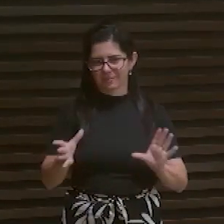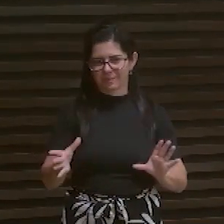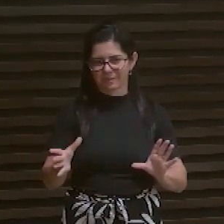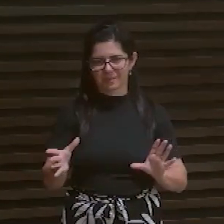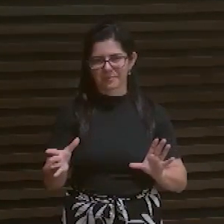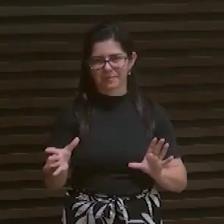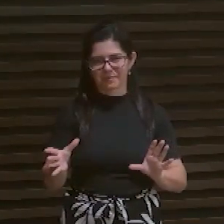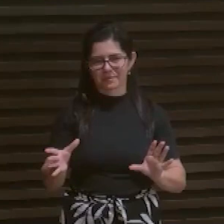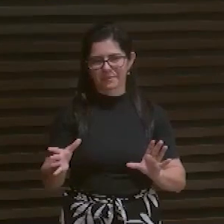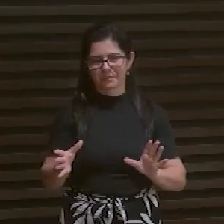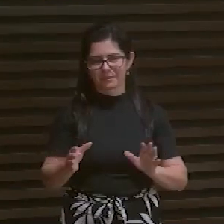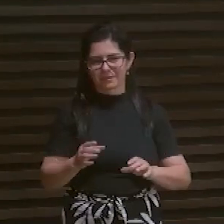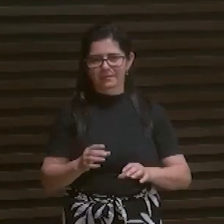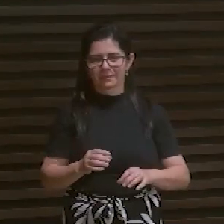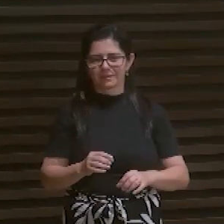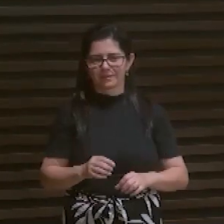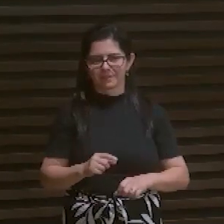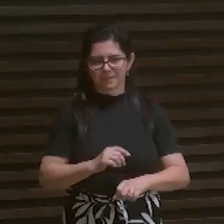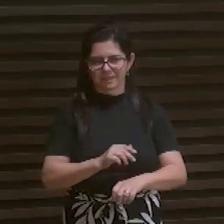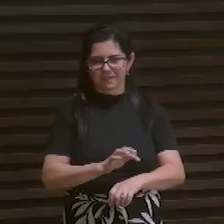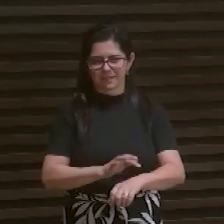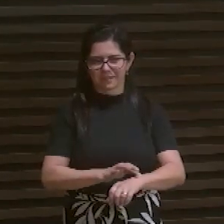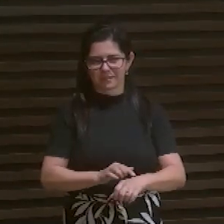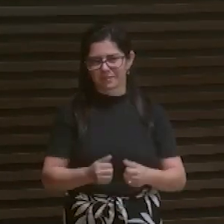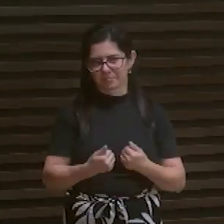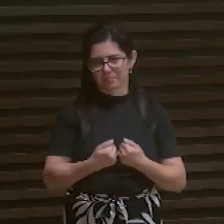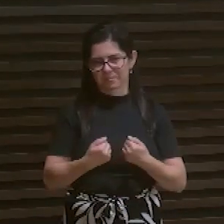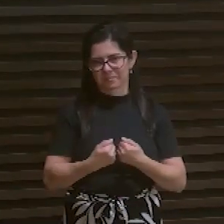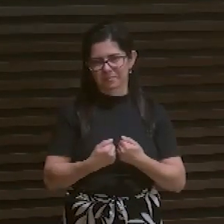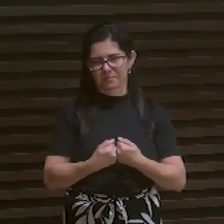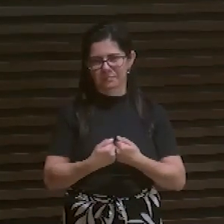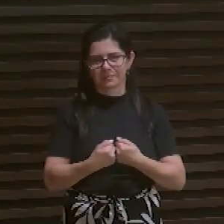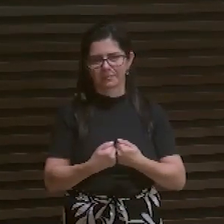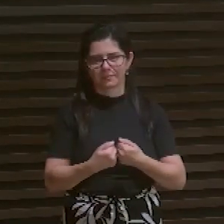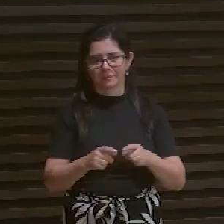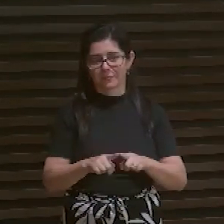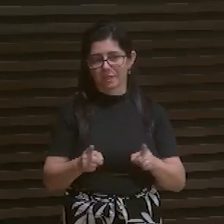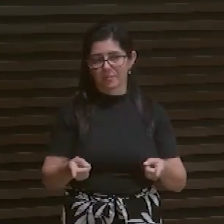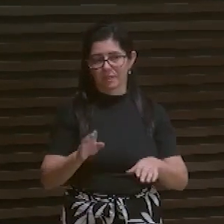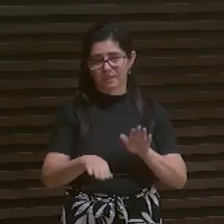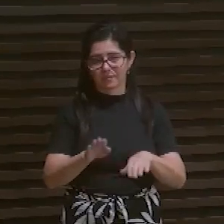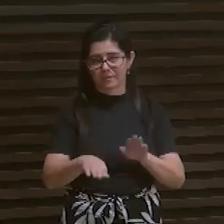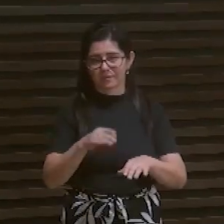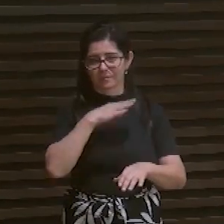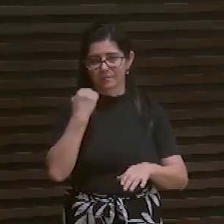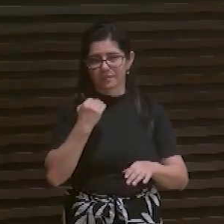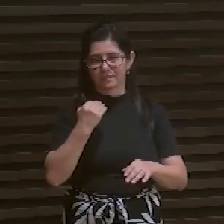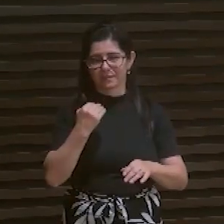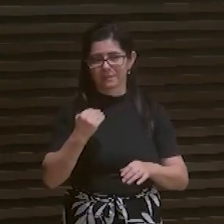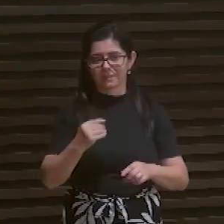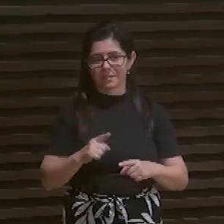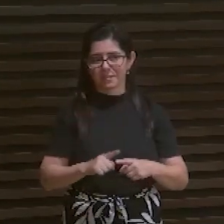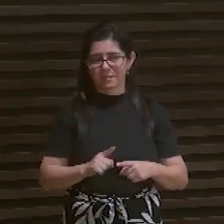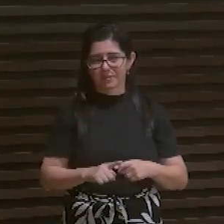a outra linha de pensamento que pensa que é porque os homens os coatitas deveriam carregar essa arca